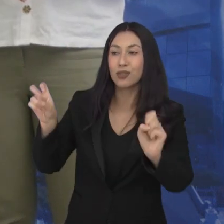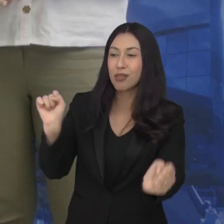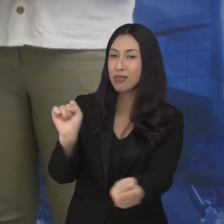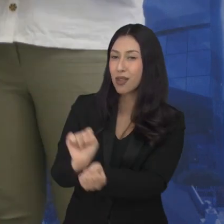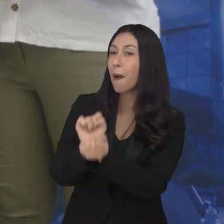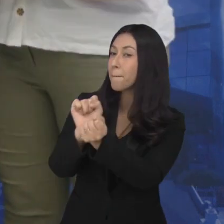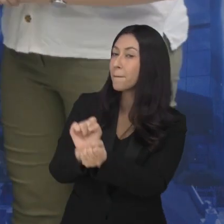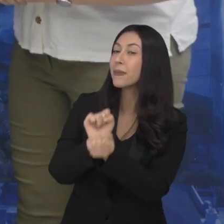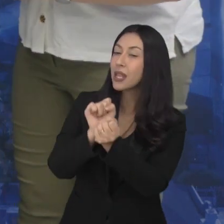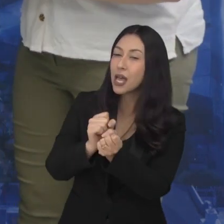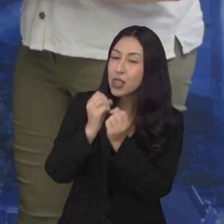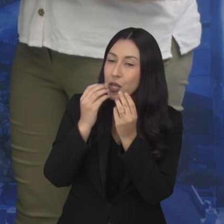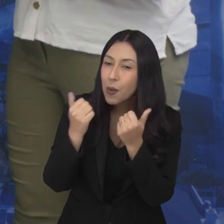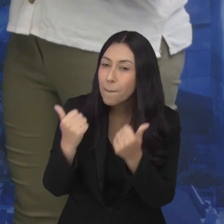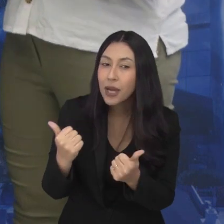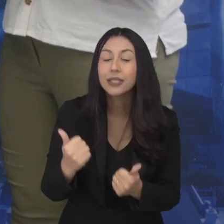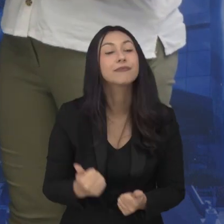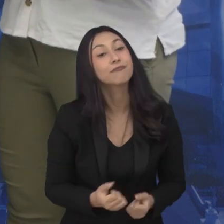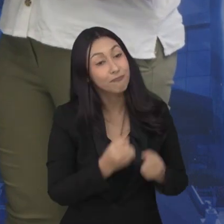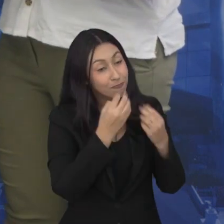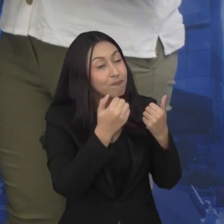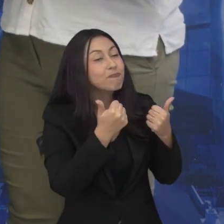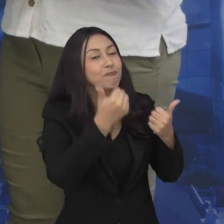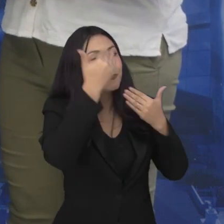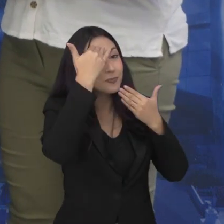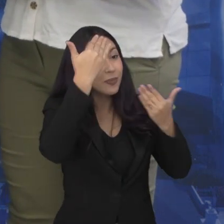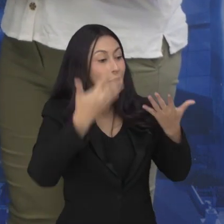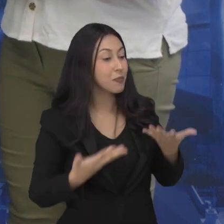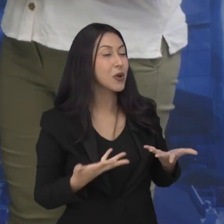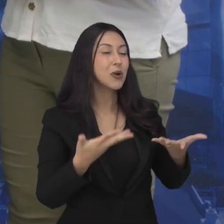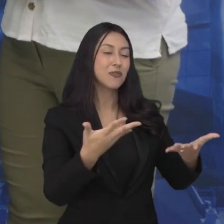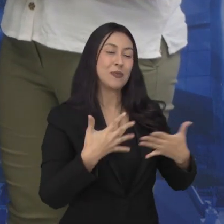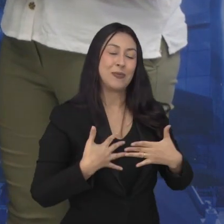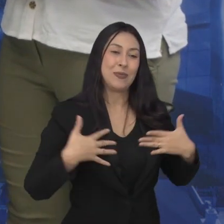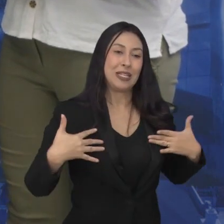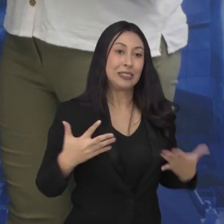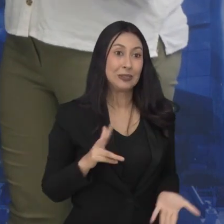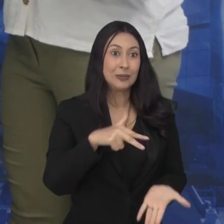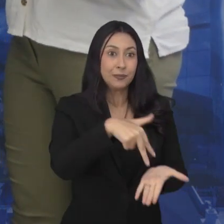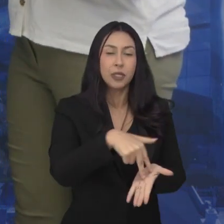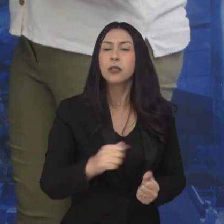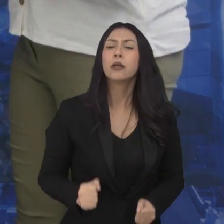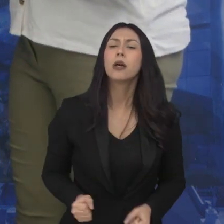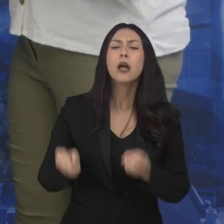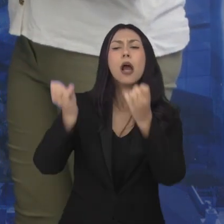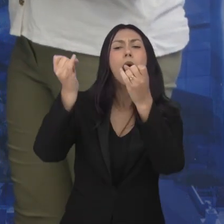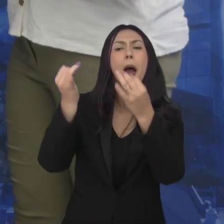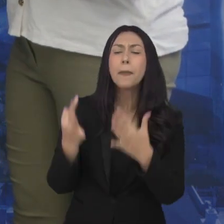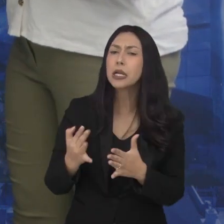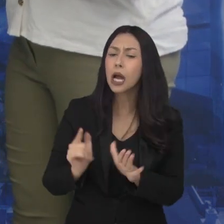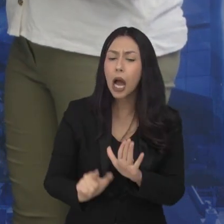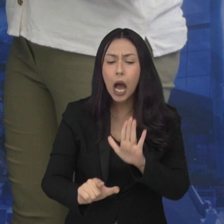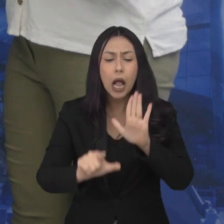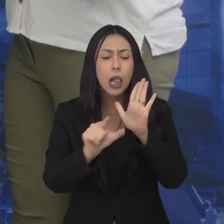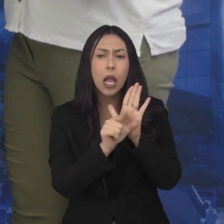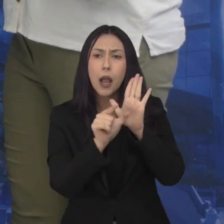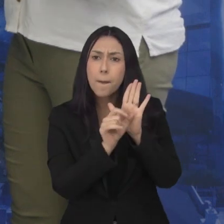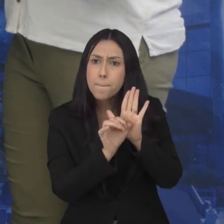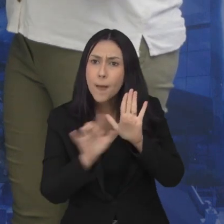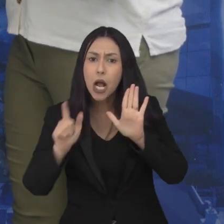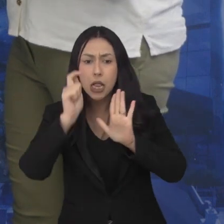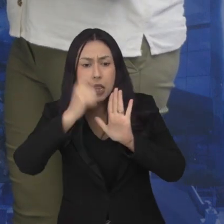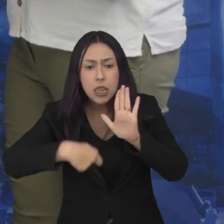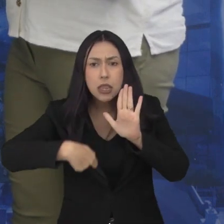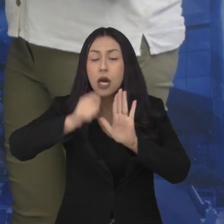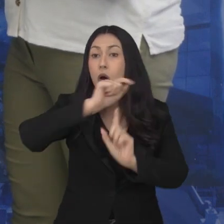no Brasil. Tudo bem, Maria Fernanda? Tudo bem, obrigada pelo convite, é um prazer estar aqui. Explica pra gente, essa lei, ela sancionou,